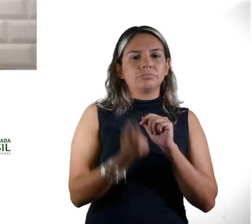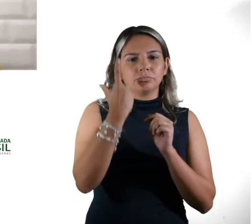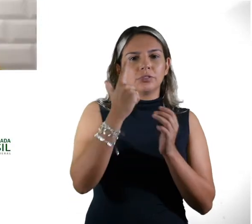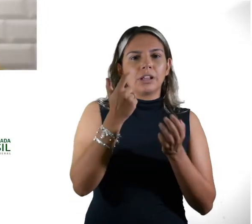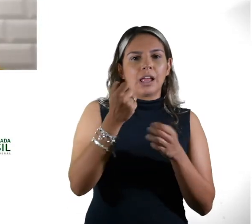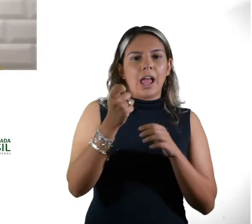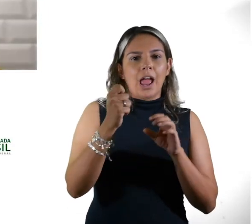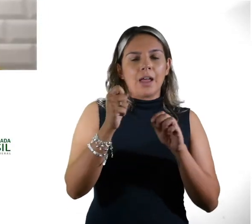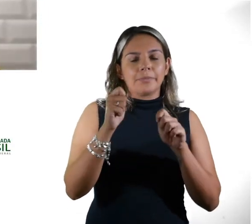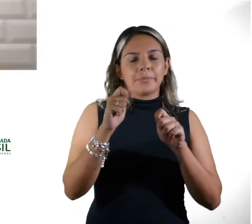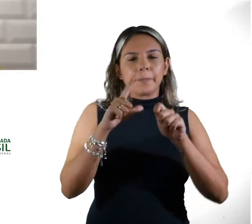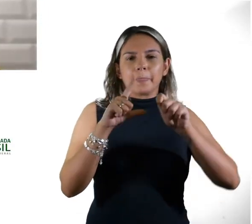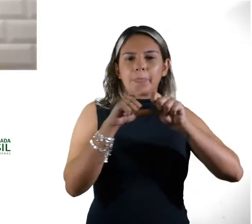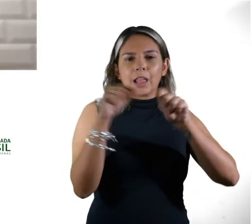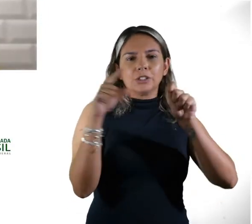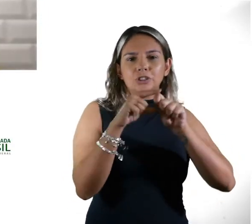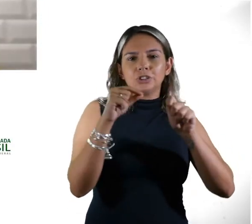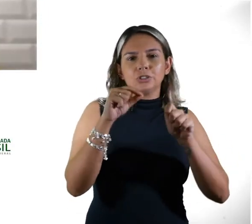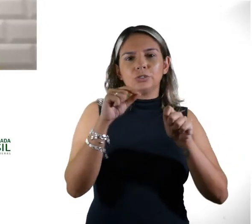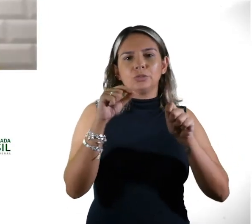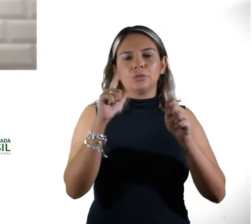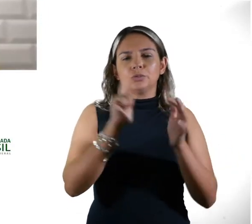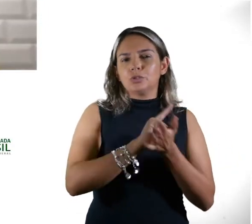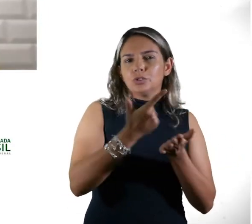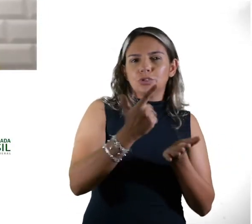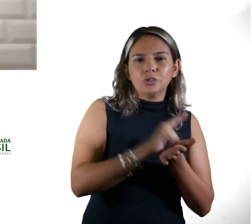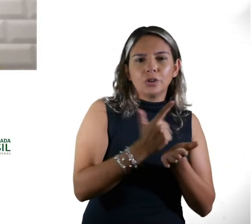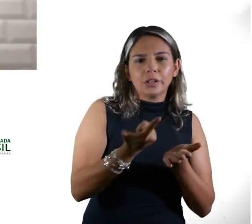alguma polémica que esteja